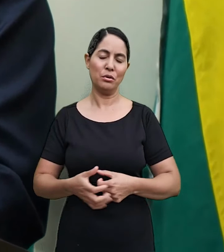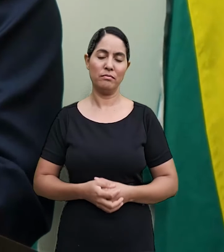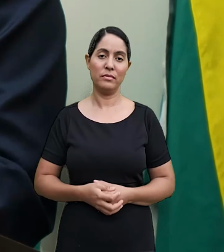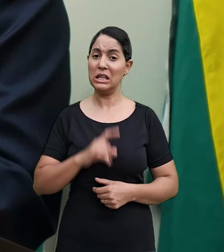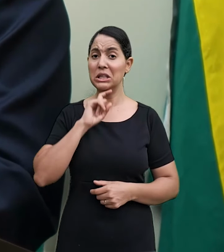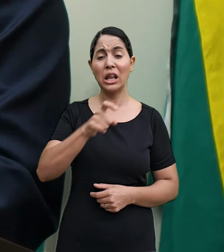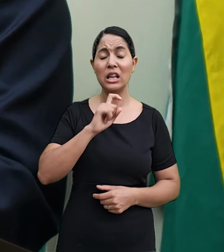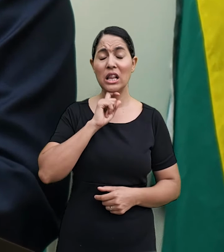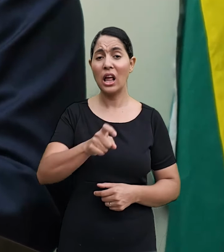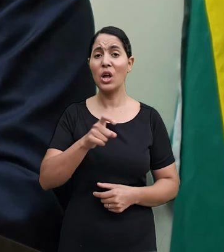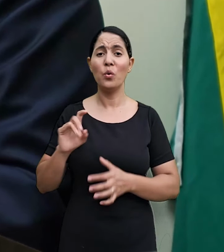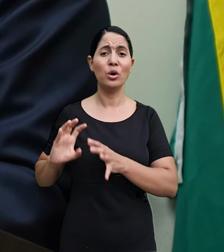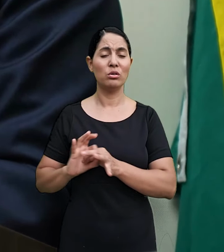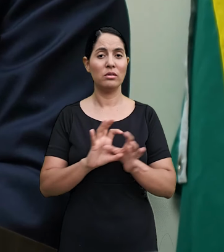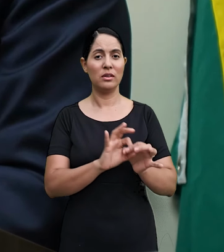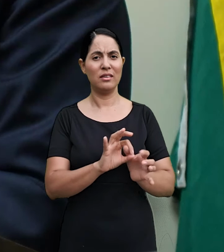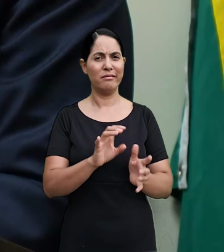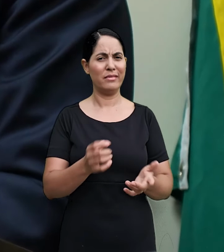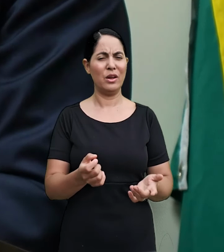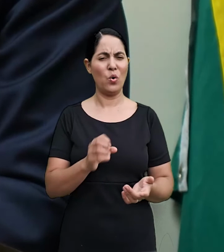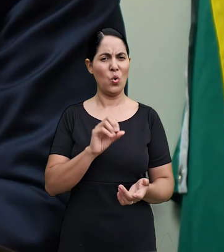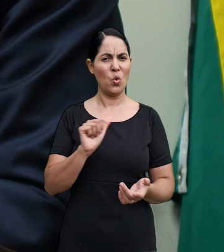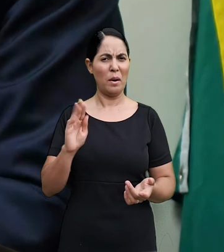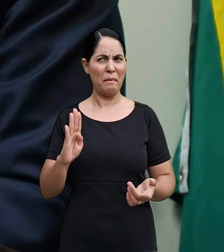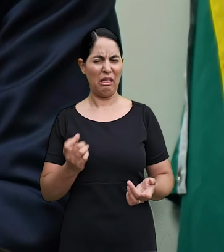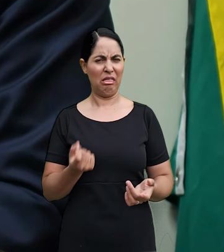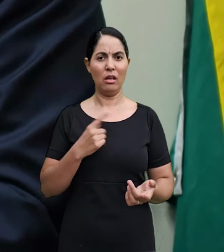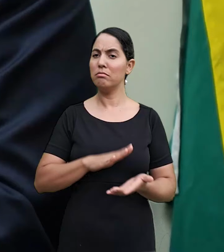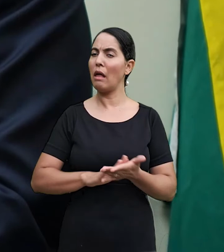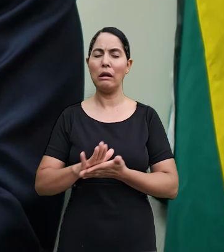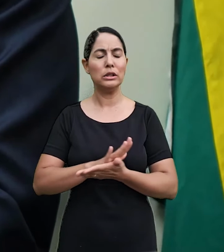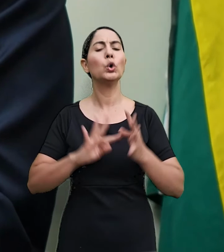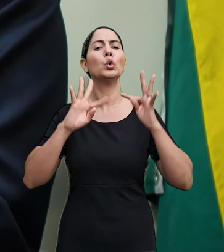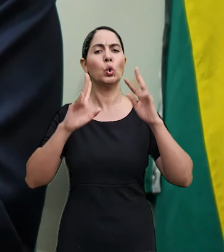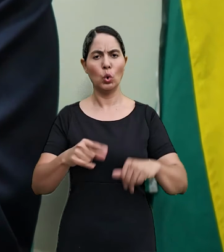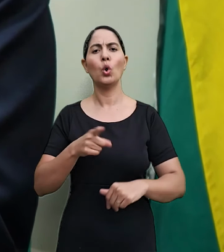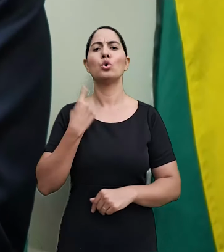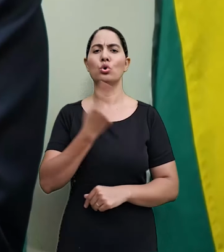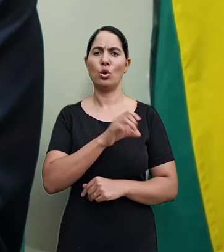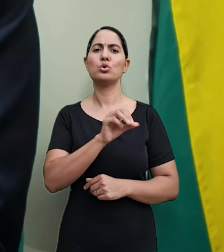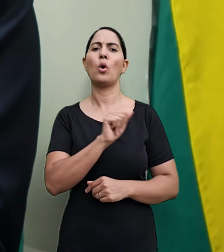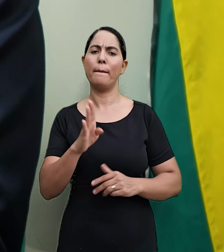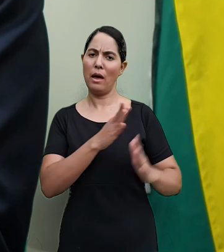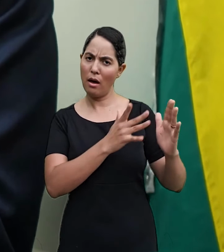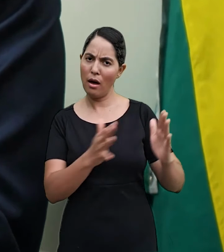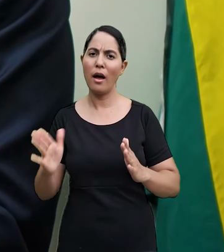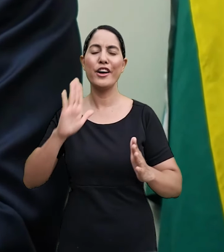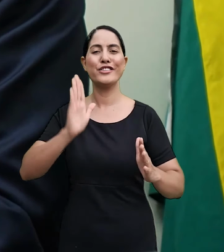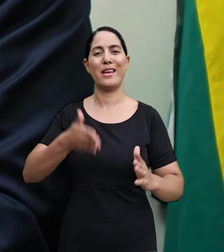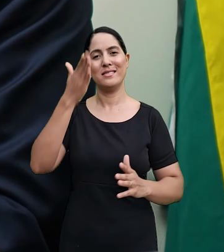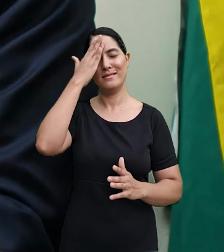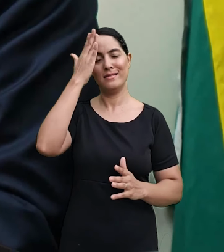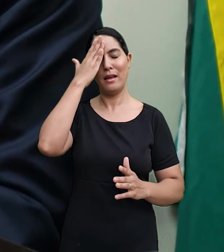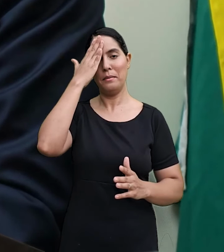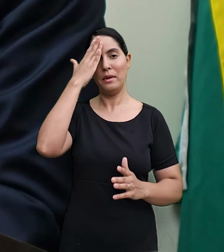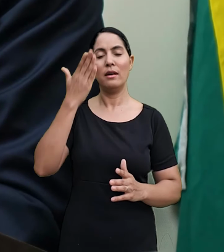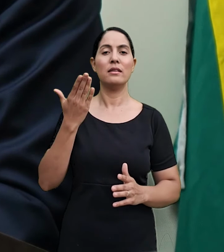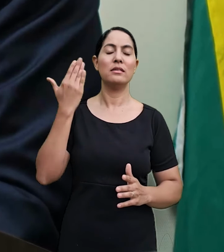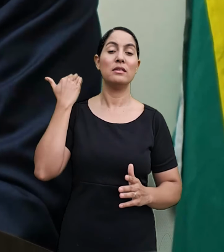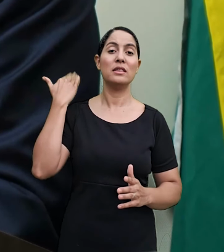Federal. Nenhuma delas, contudo, é estranha à OAB. Todas integram a trajetória histórica desta Casa,